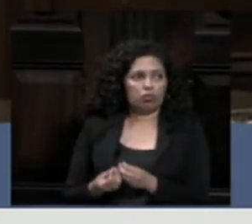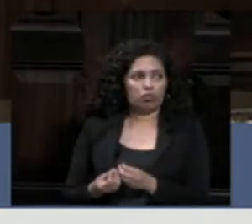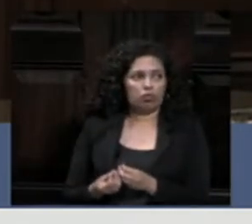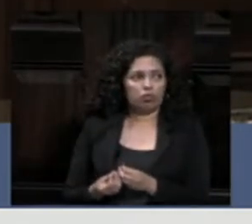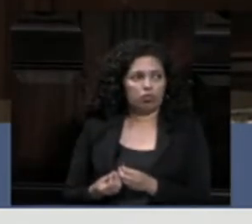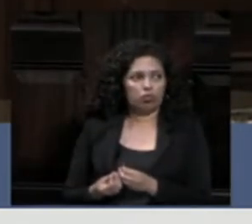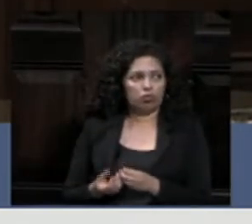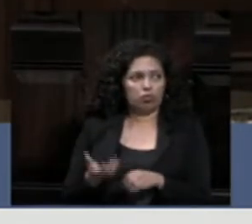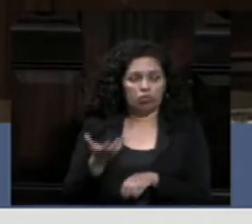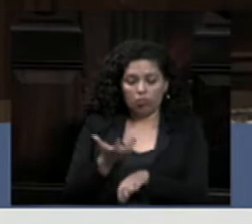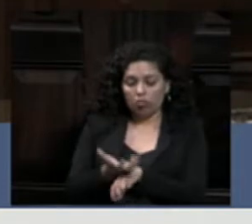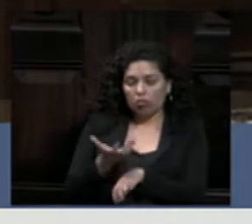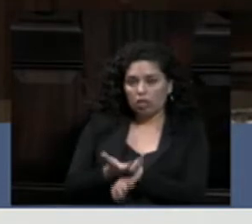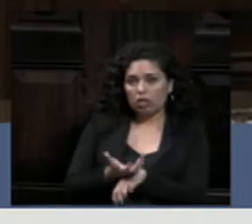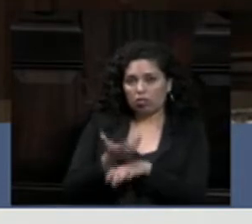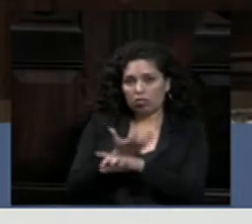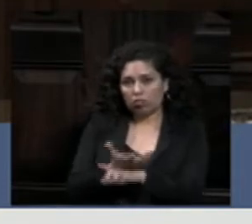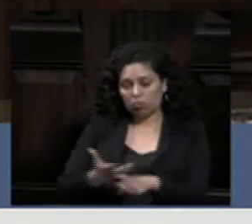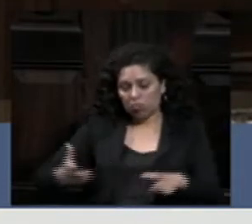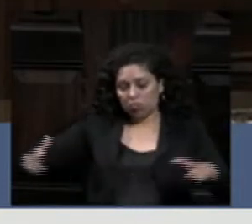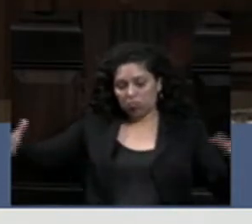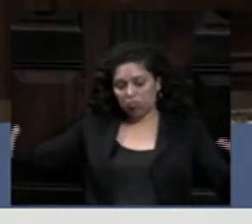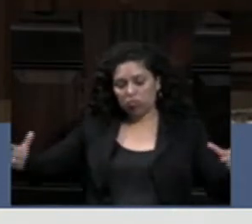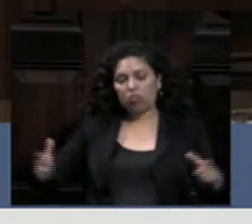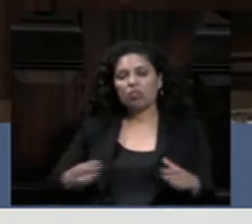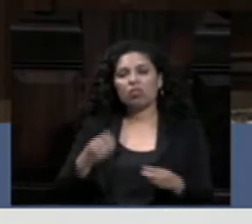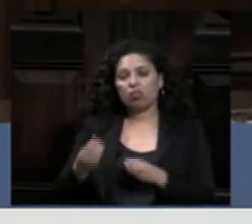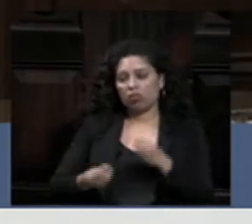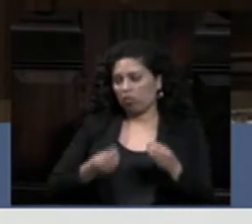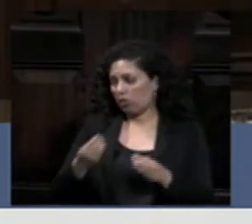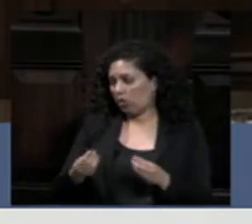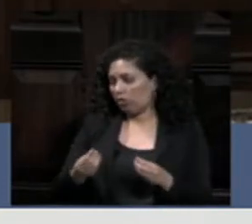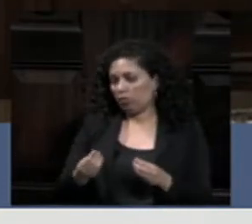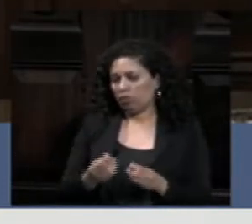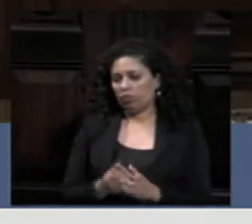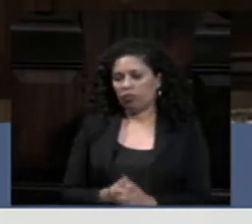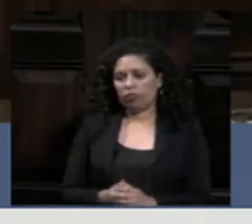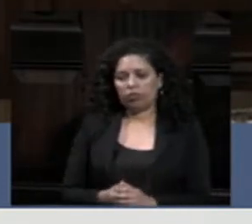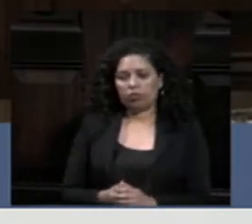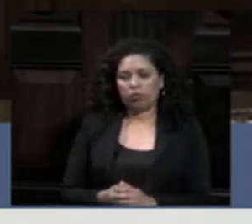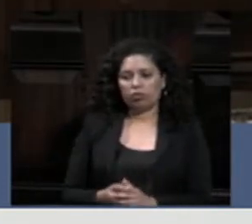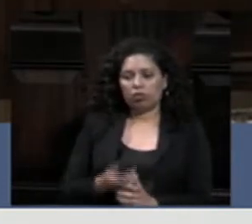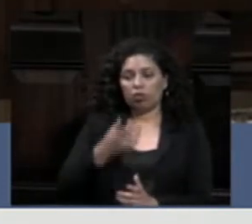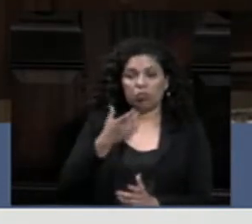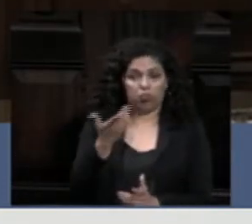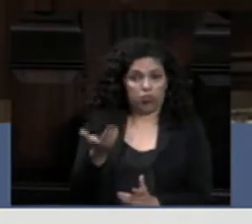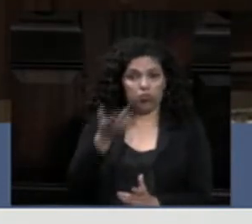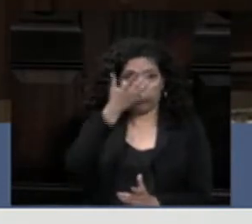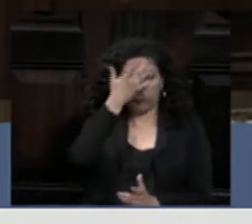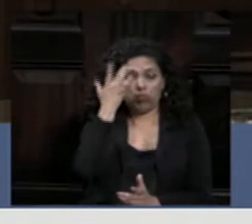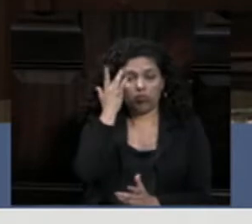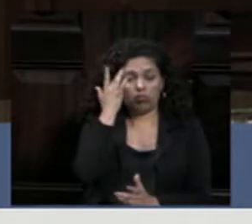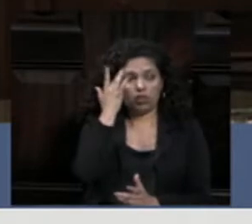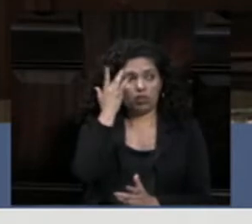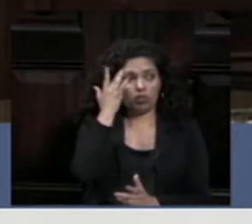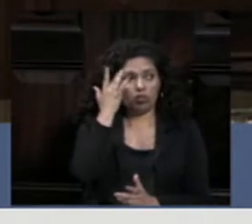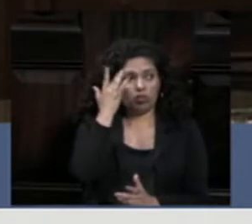foi renomeado. Até esse ponto teria que ser modificado. Então, as pessoas, como o eixo